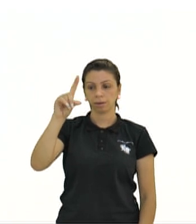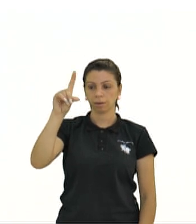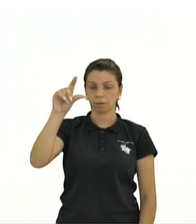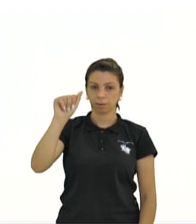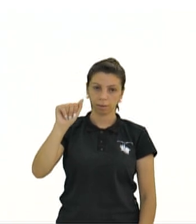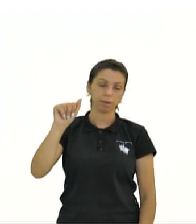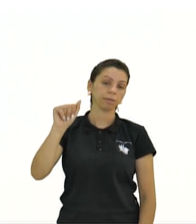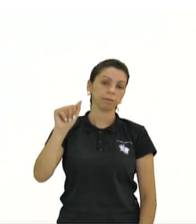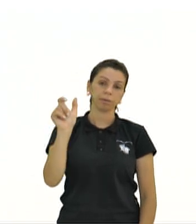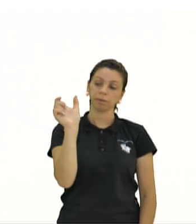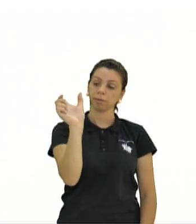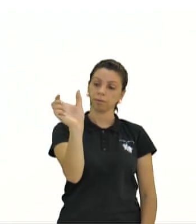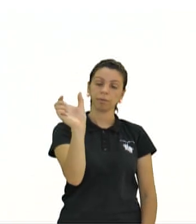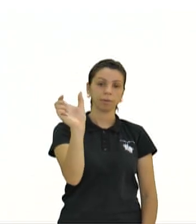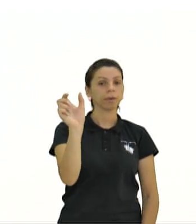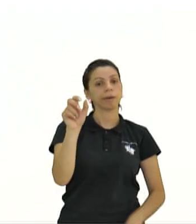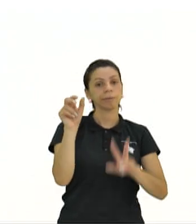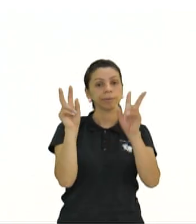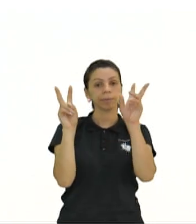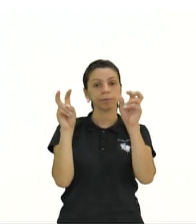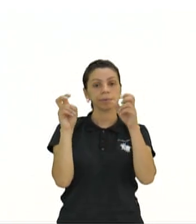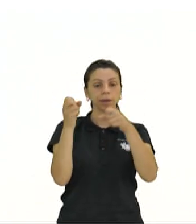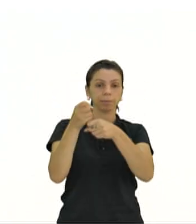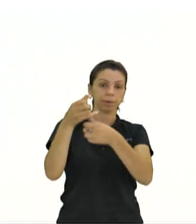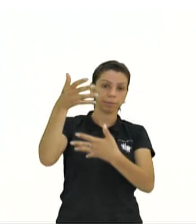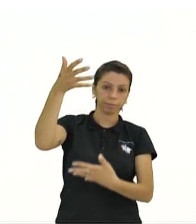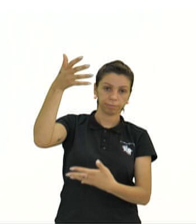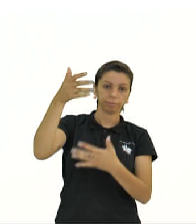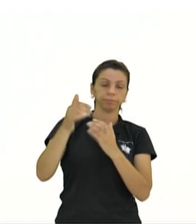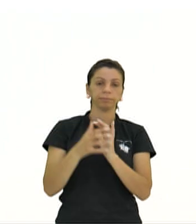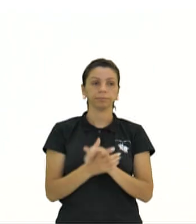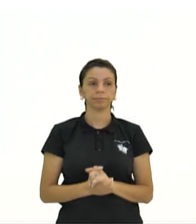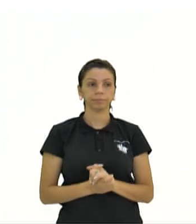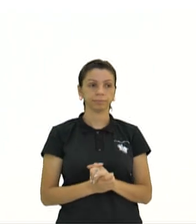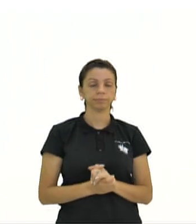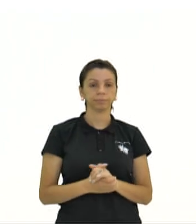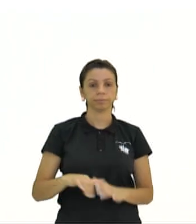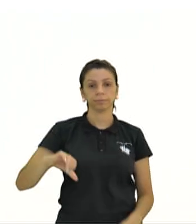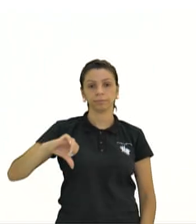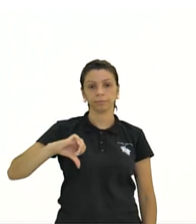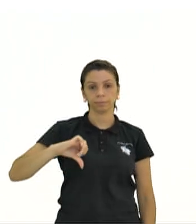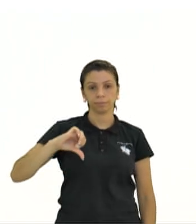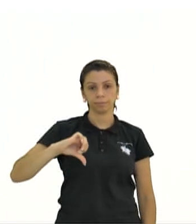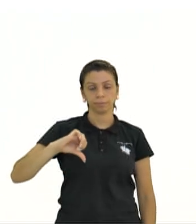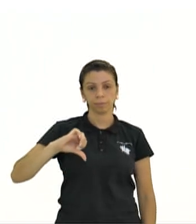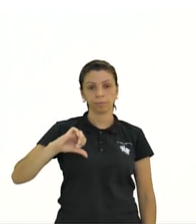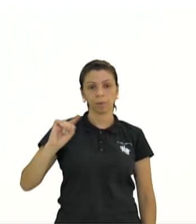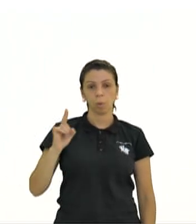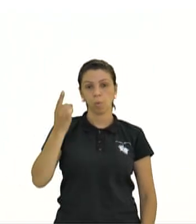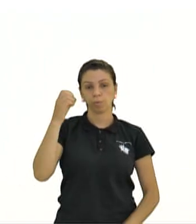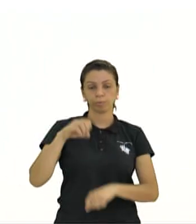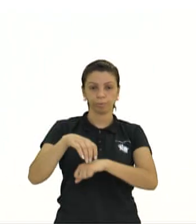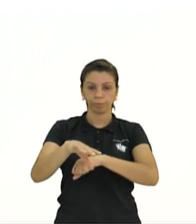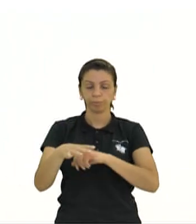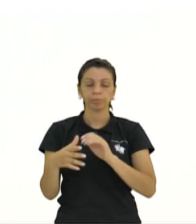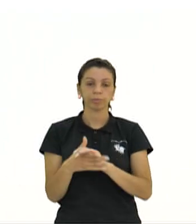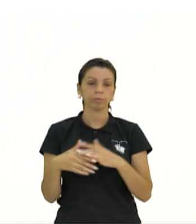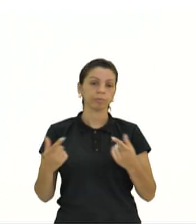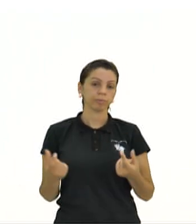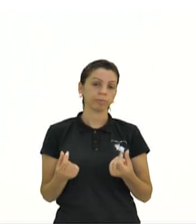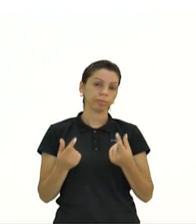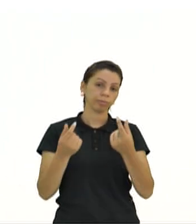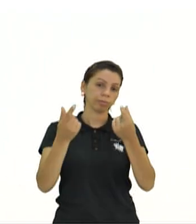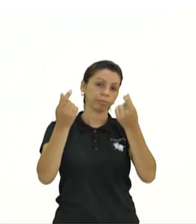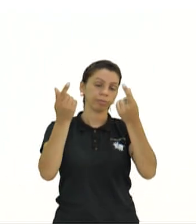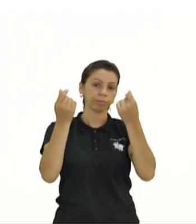dizer entrada, é o assunto que vai ser tratado ali. E 9, última dica, para enriquecer o